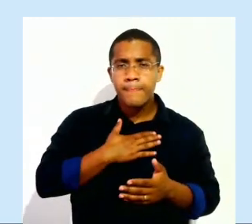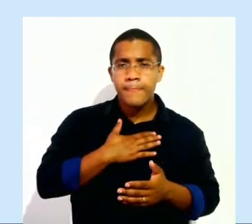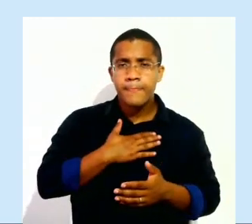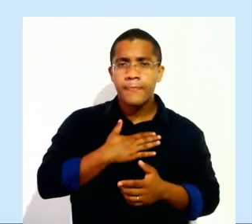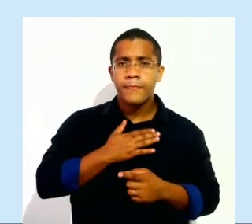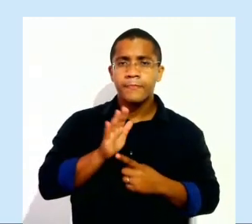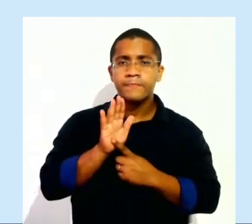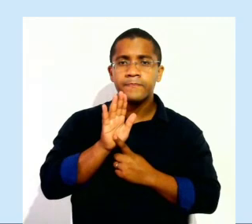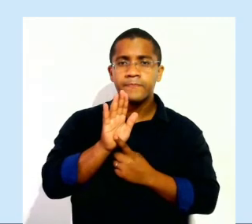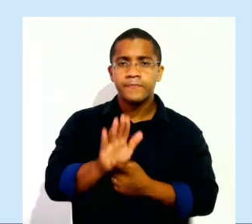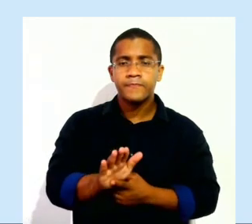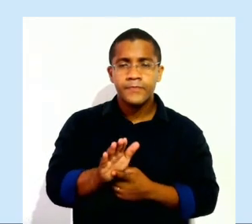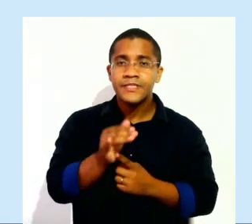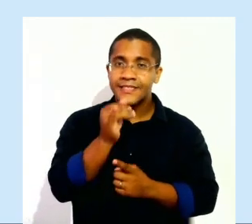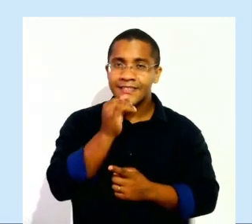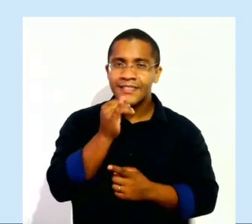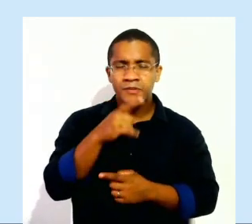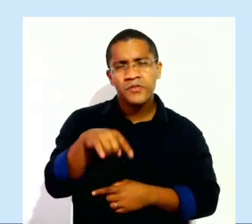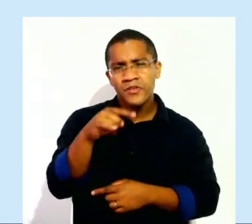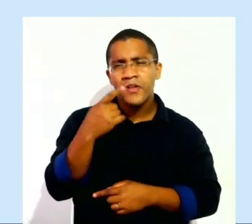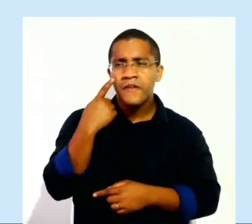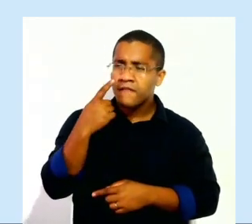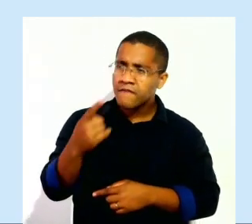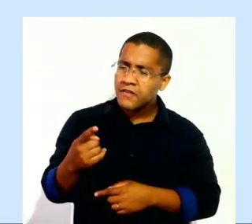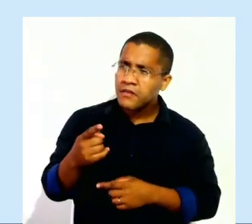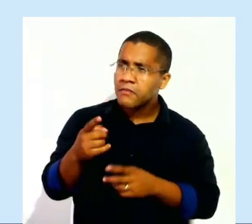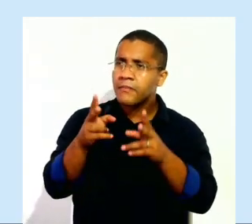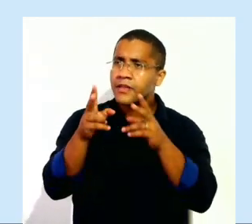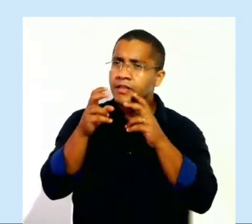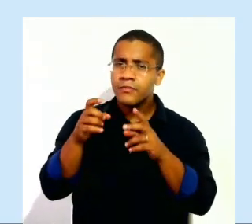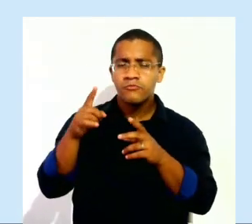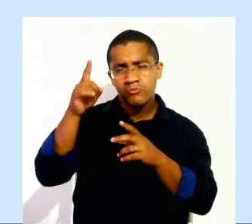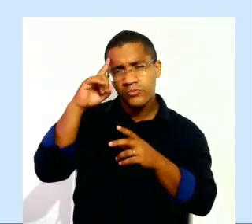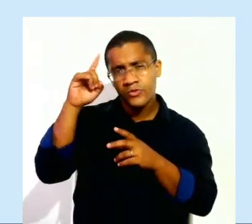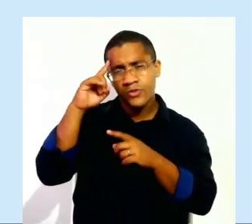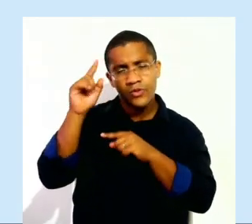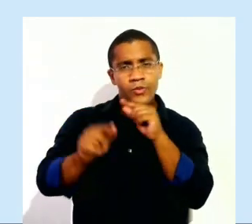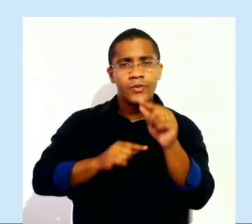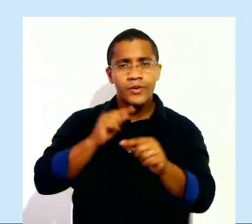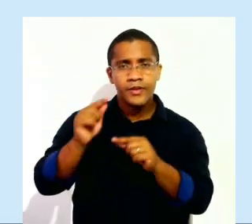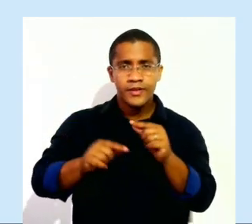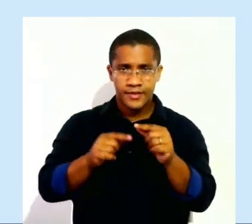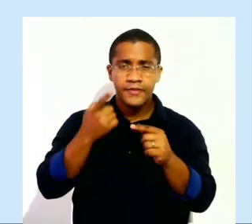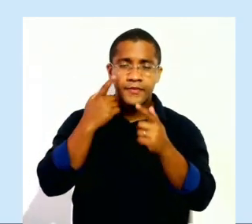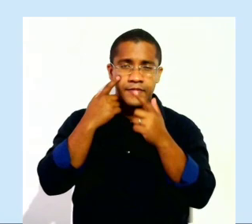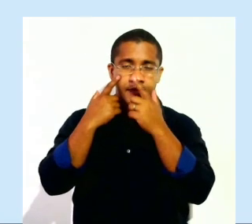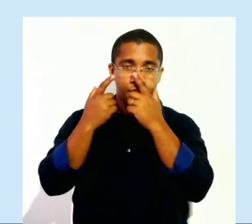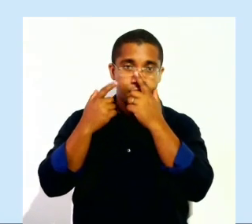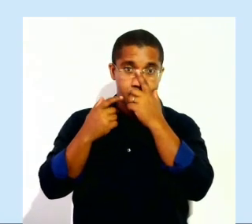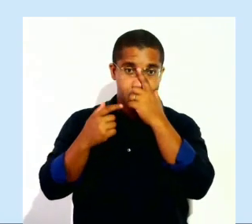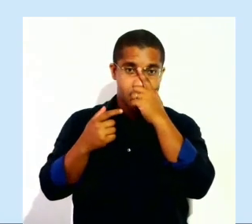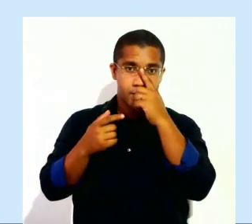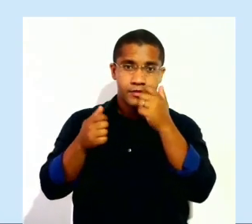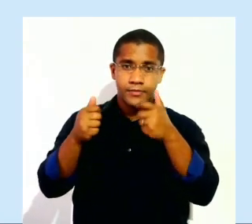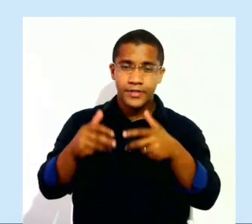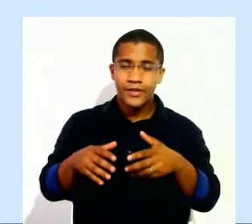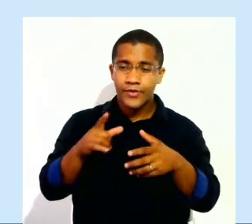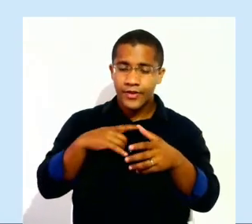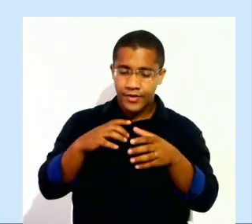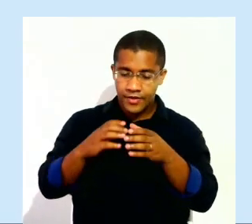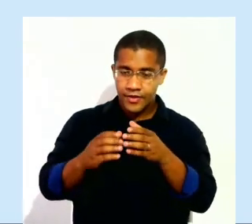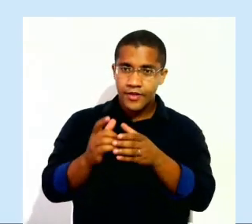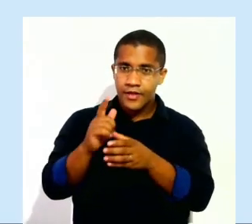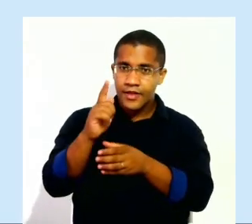de mostrar um exemplo aí do nosso cotidiano em relação à questão da propagação de calor. Bora falar